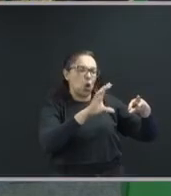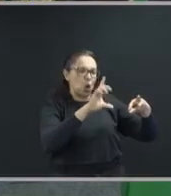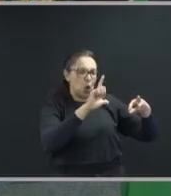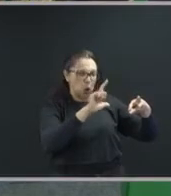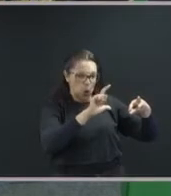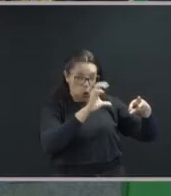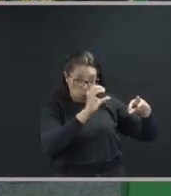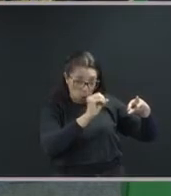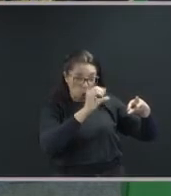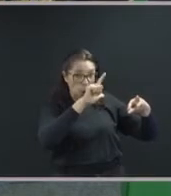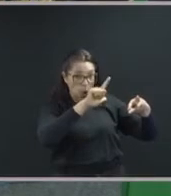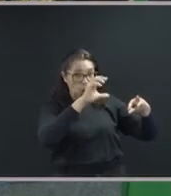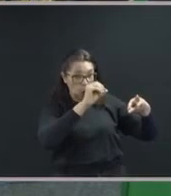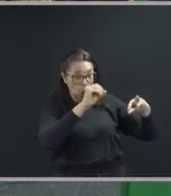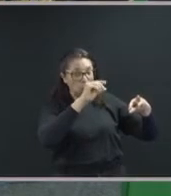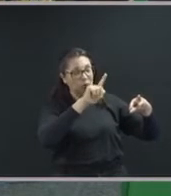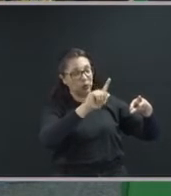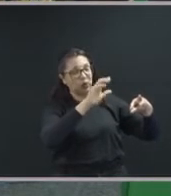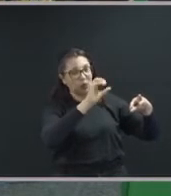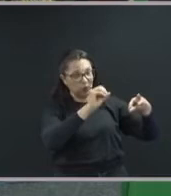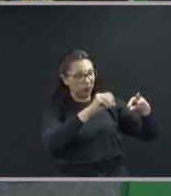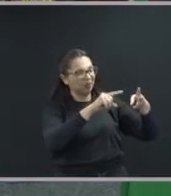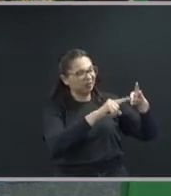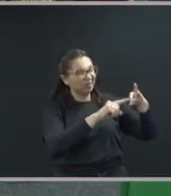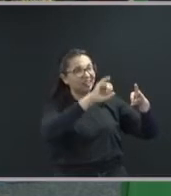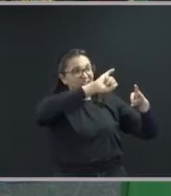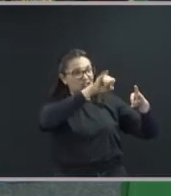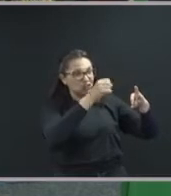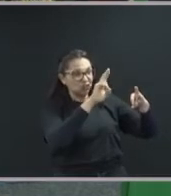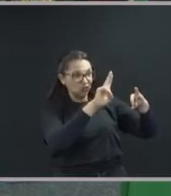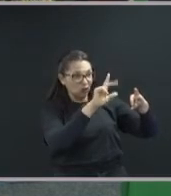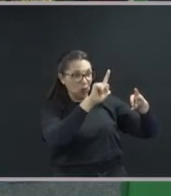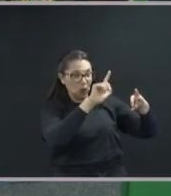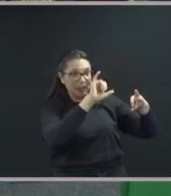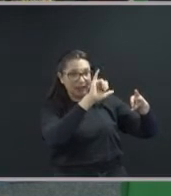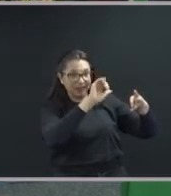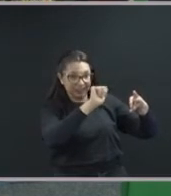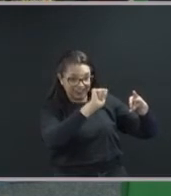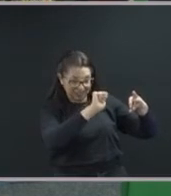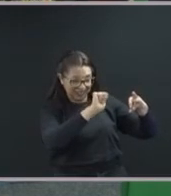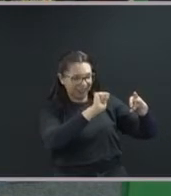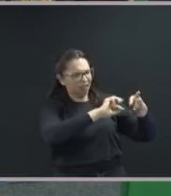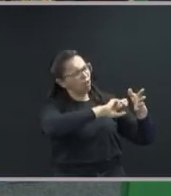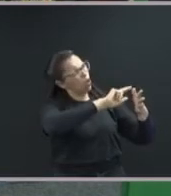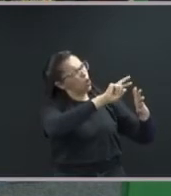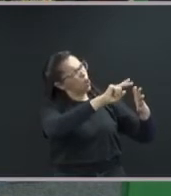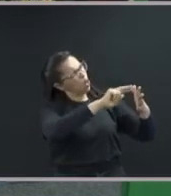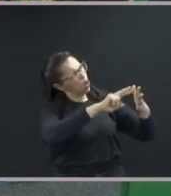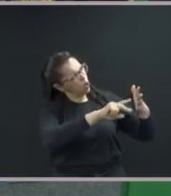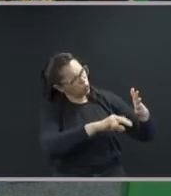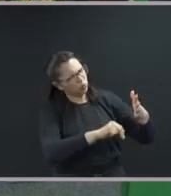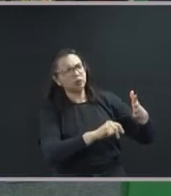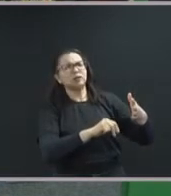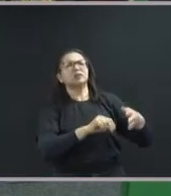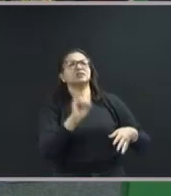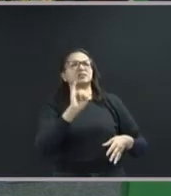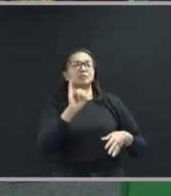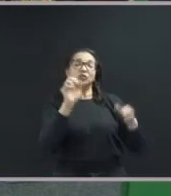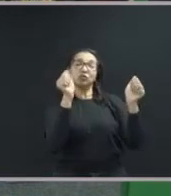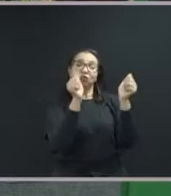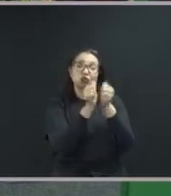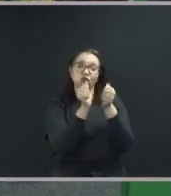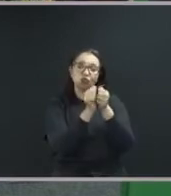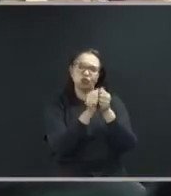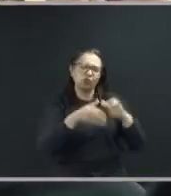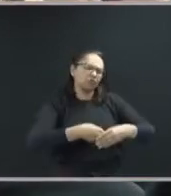Nereu, a sua irmã, e a Olimpas, e a todos os santos que com eles estão. Saudai-vos uns